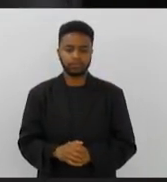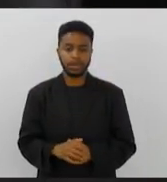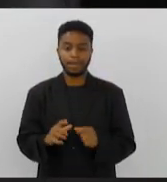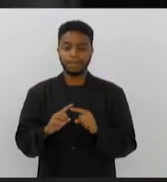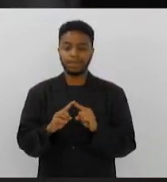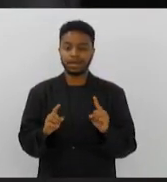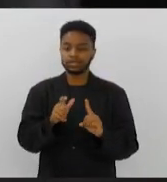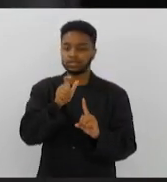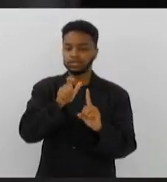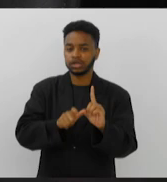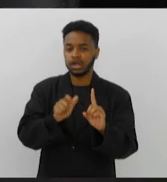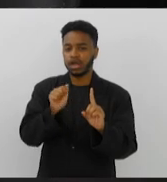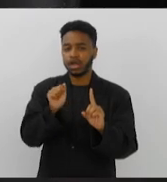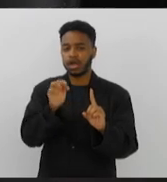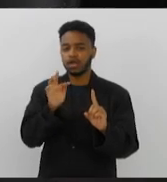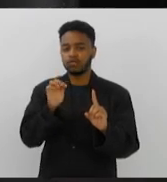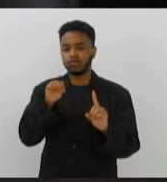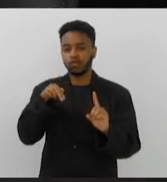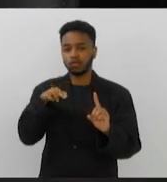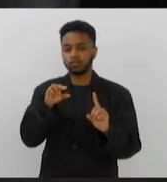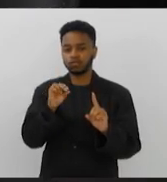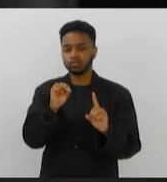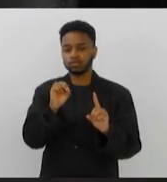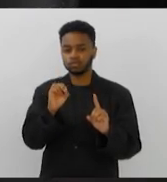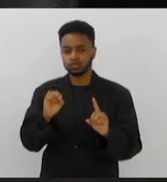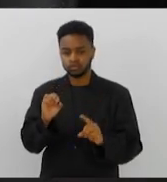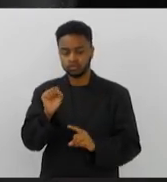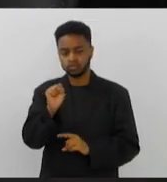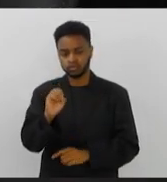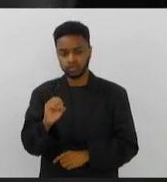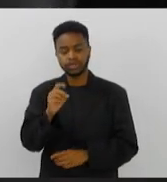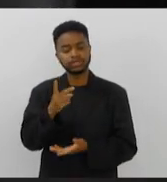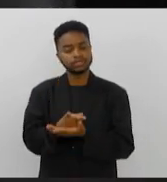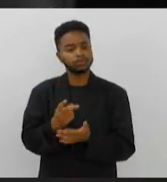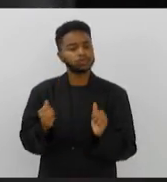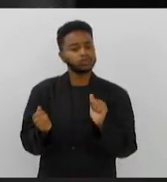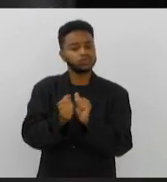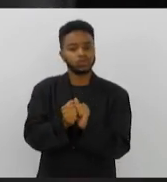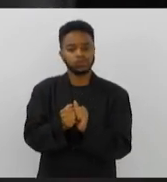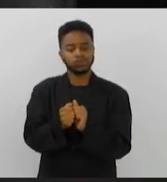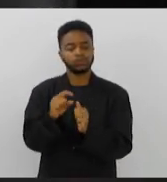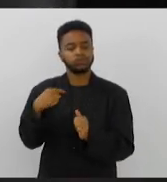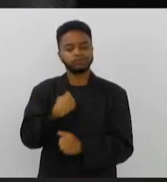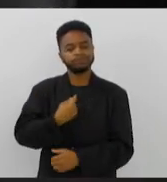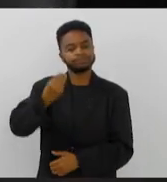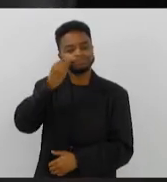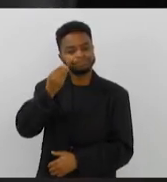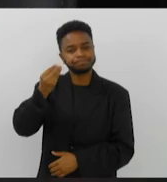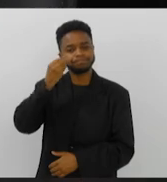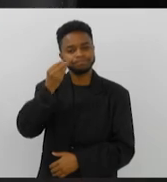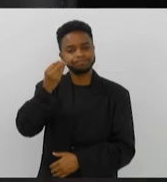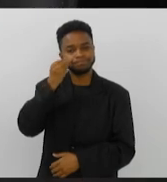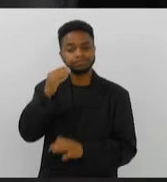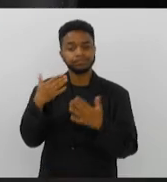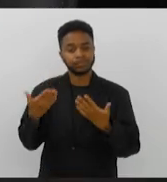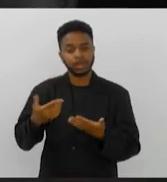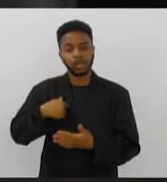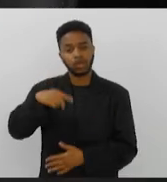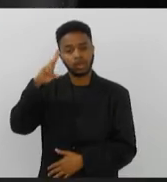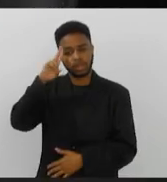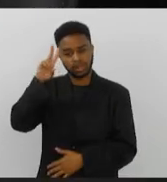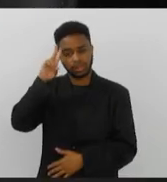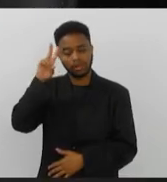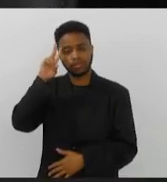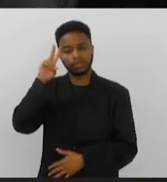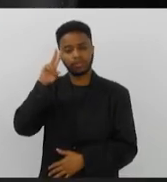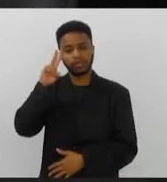Afonso sempre esteve lá junto com o Thiago tempo todo a gente martelando martelando e lembro bem que o Afonso chegou falou Jorge